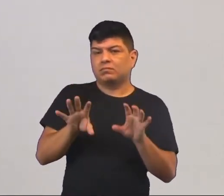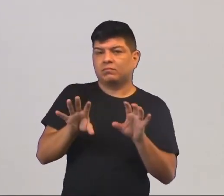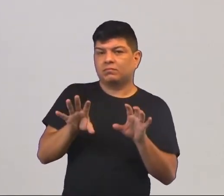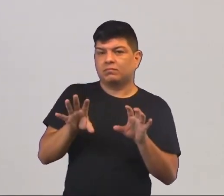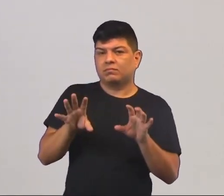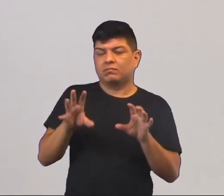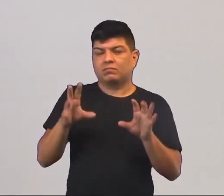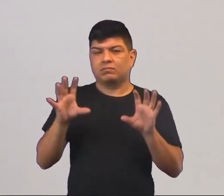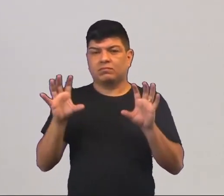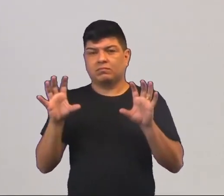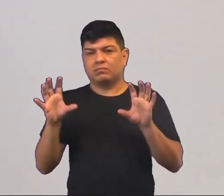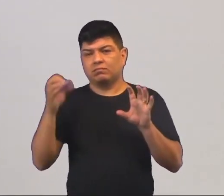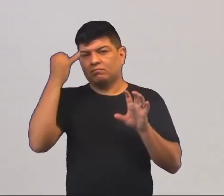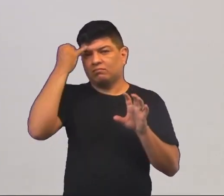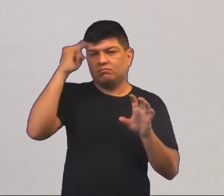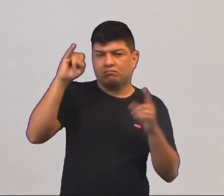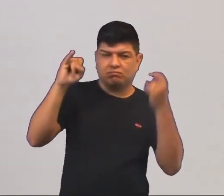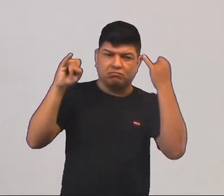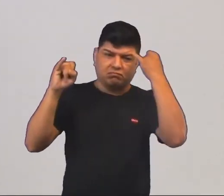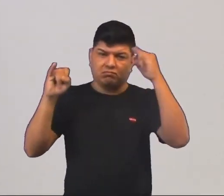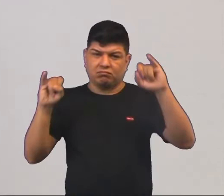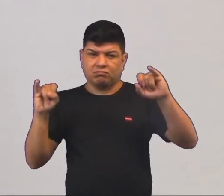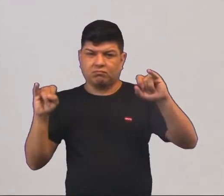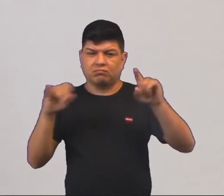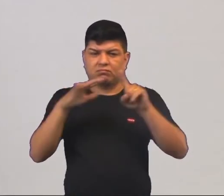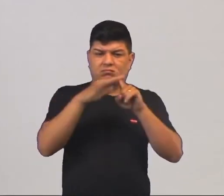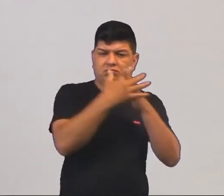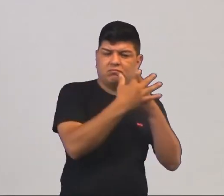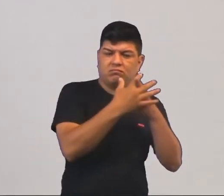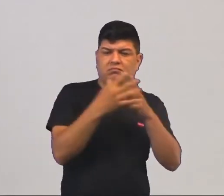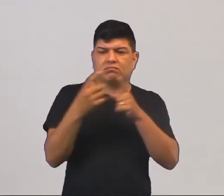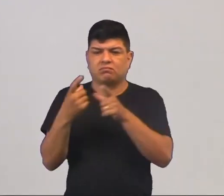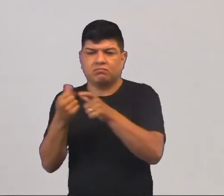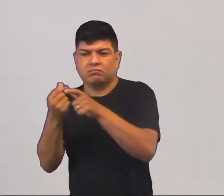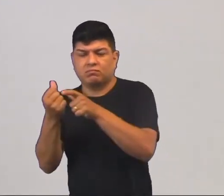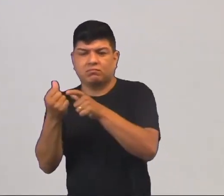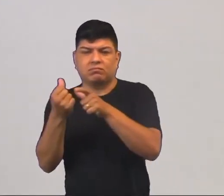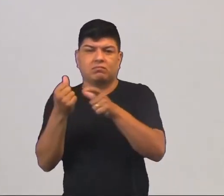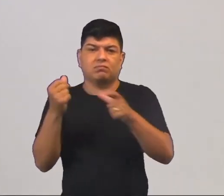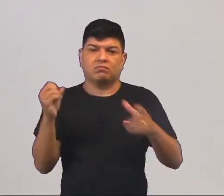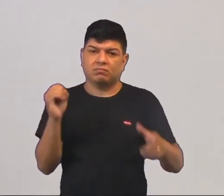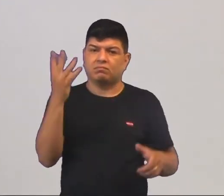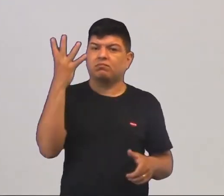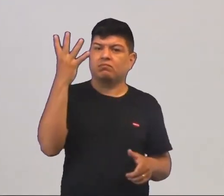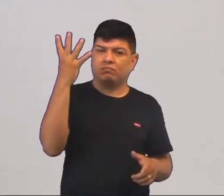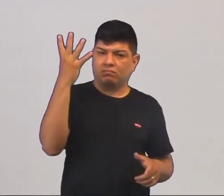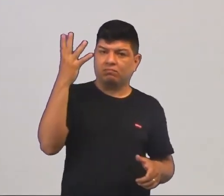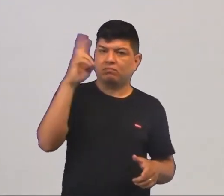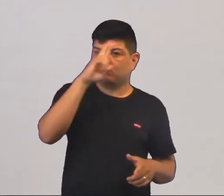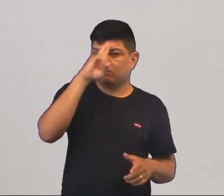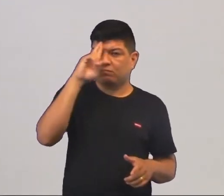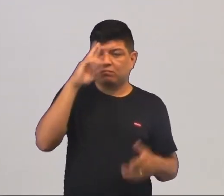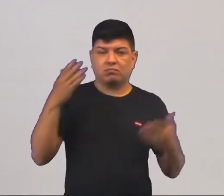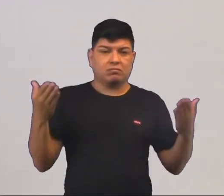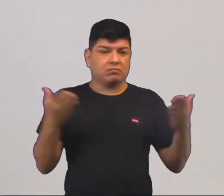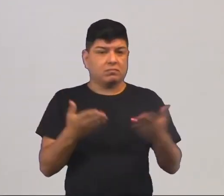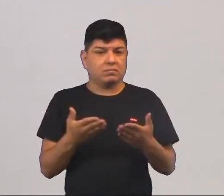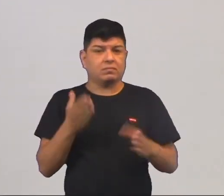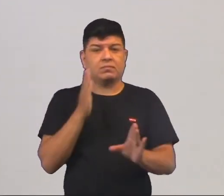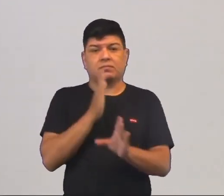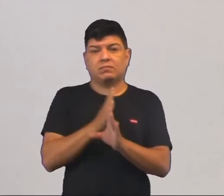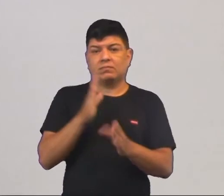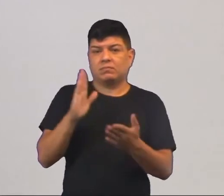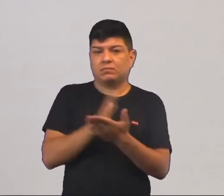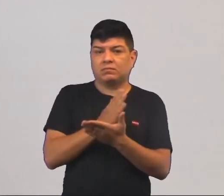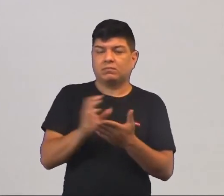no choque, né, dos ideais entre capitalismo e socialismo, ela se concretiza, né, na história recente através